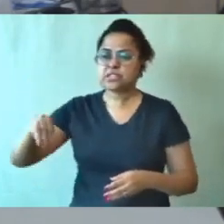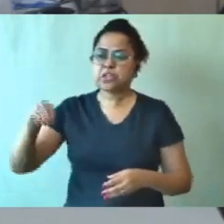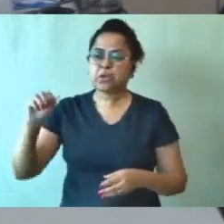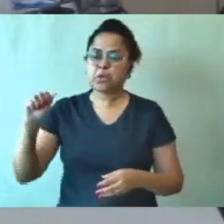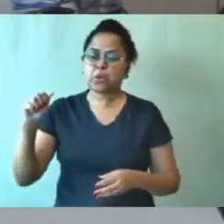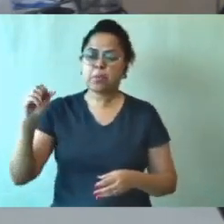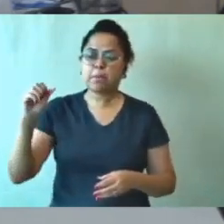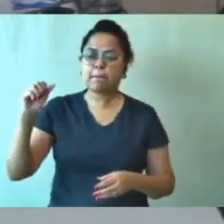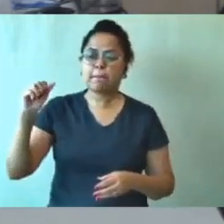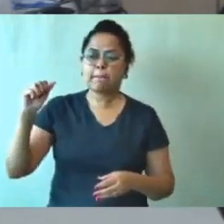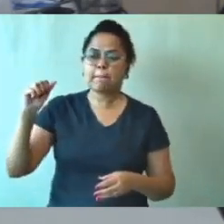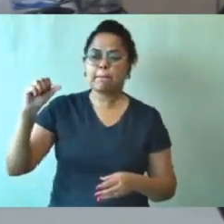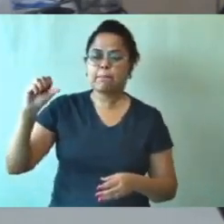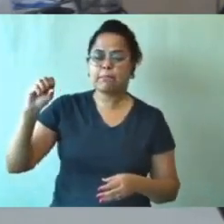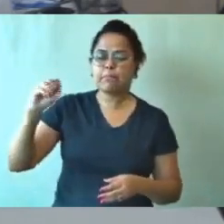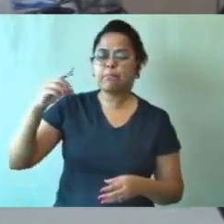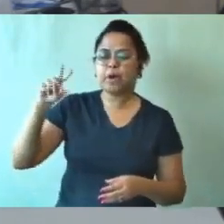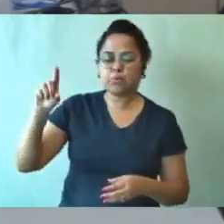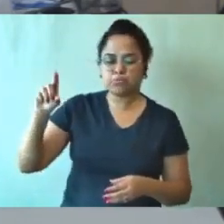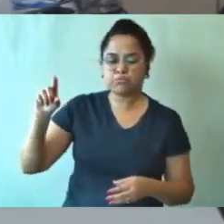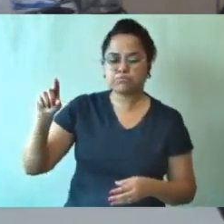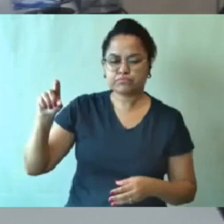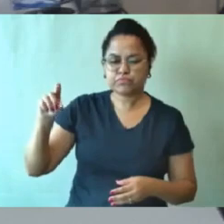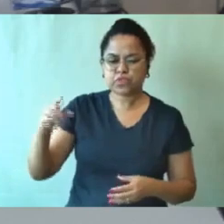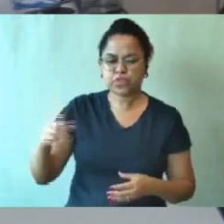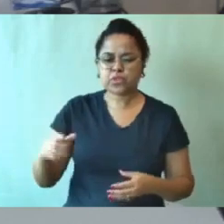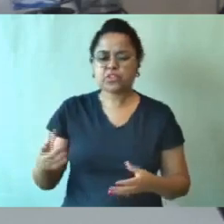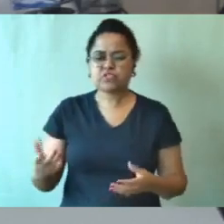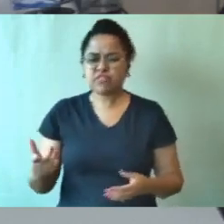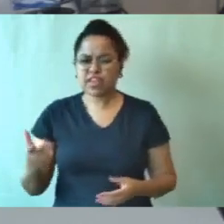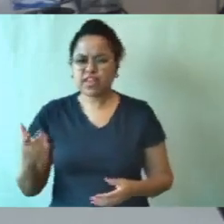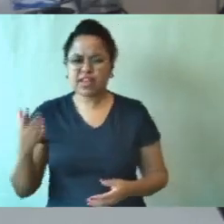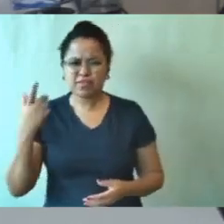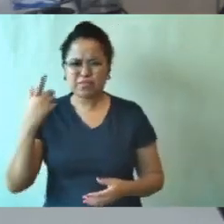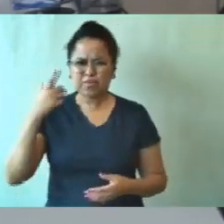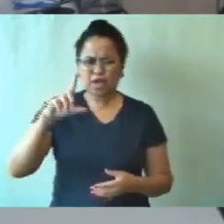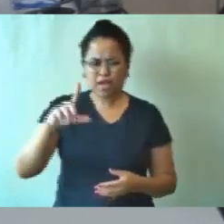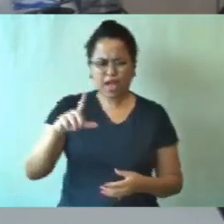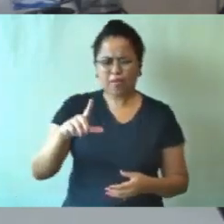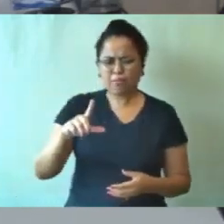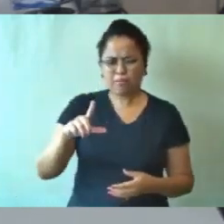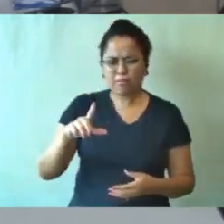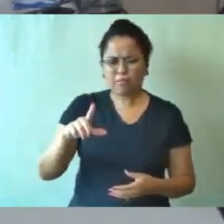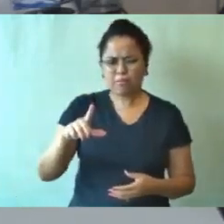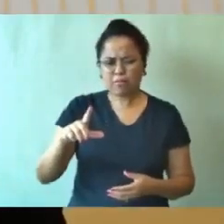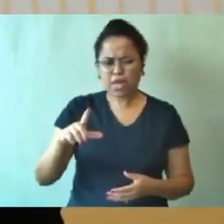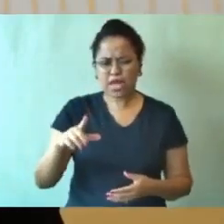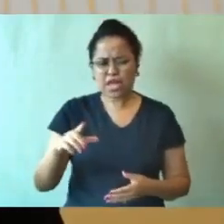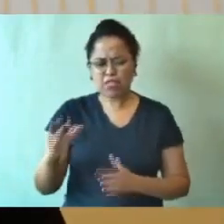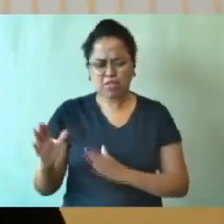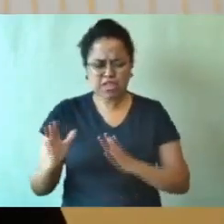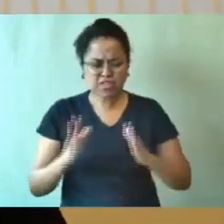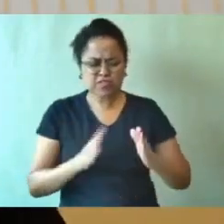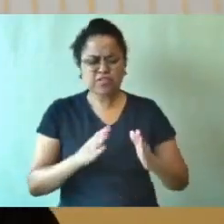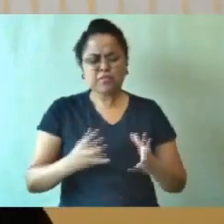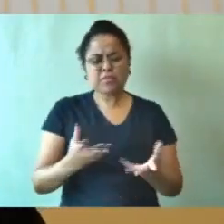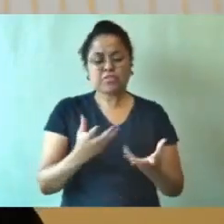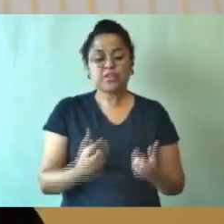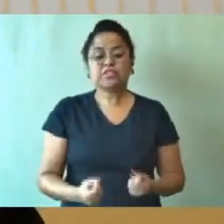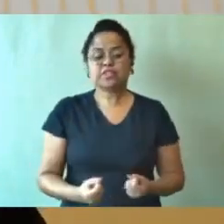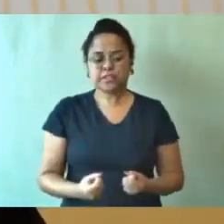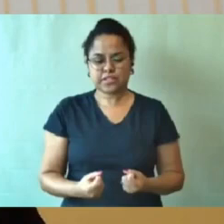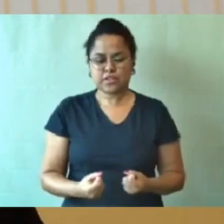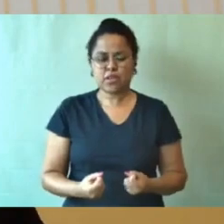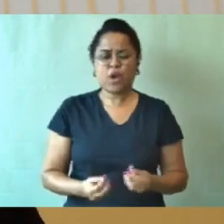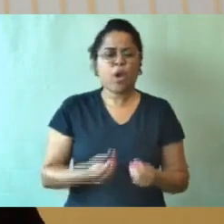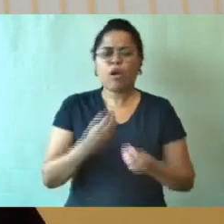tinha os ativos que você tinha acabado de adquirir. O que, que foi Isso. feito? É uma dação em pagamento? Como que funciona a